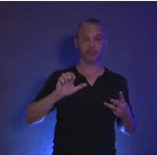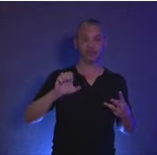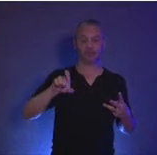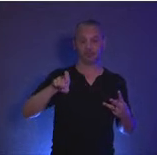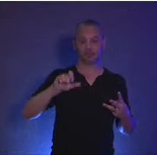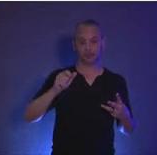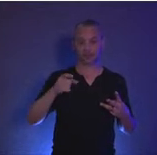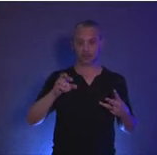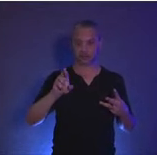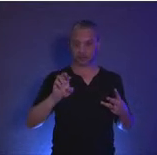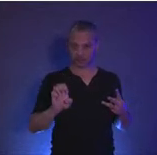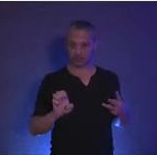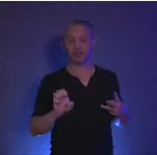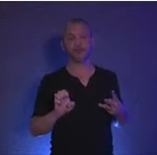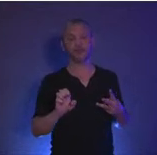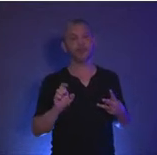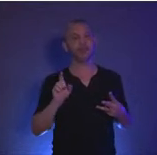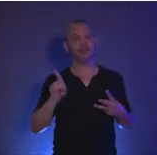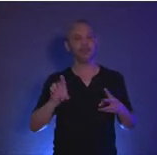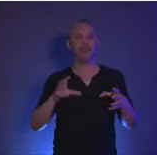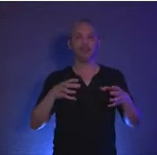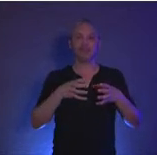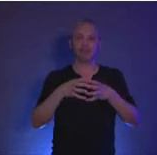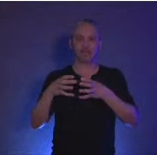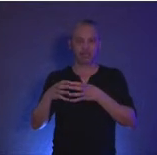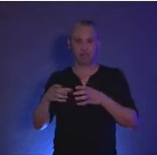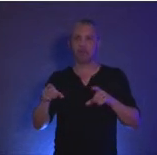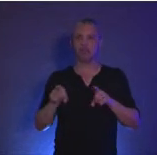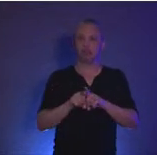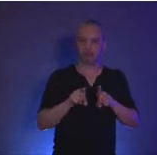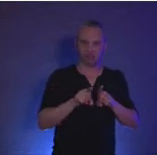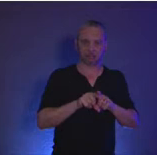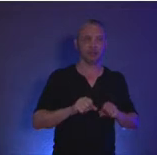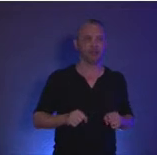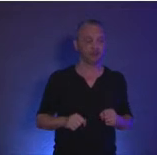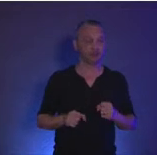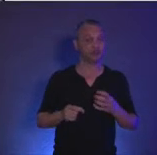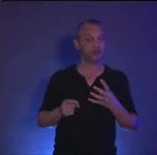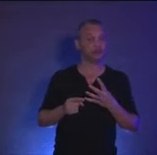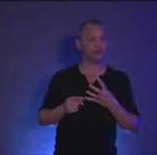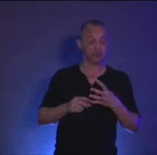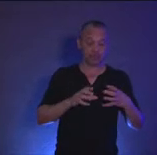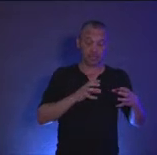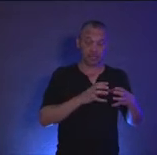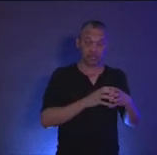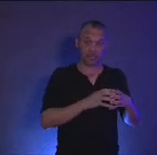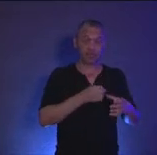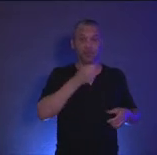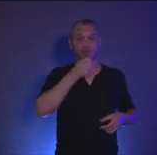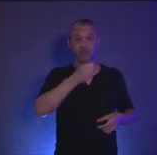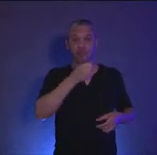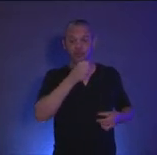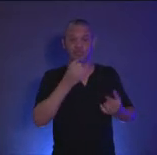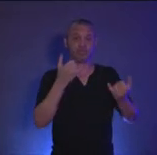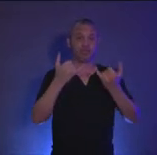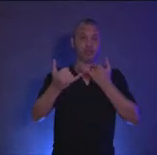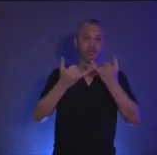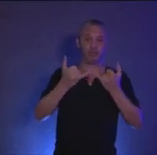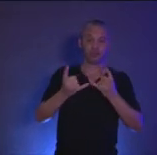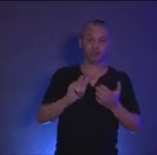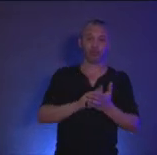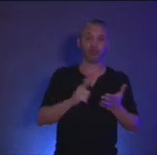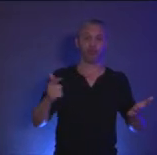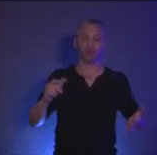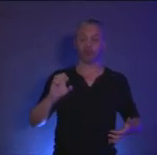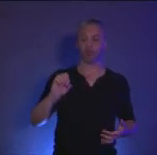vocês devem ter cruzado com ele por aí, que faz parte da equipe. Essa aqui é a equipe da Central de Jornalismo de Dados do Povo,